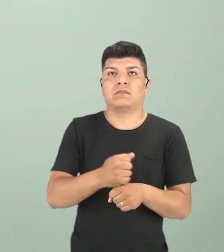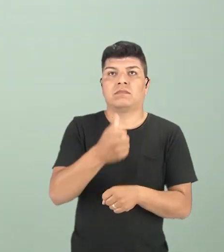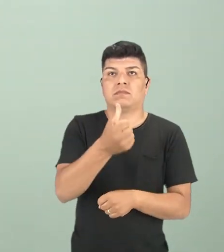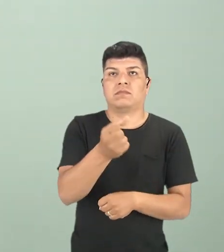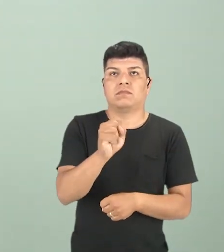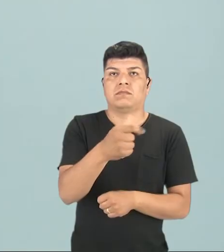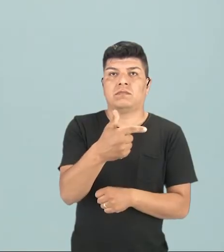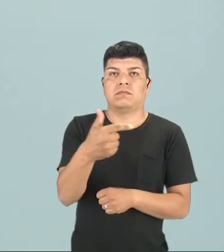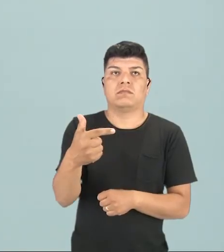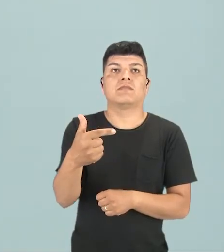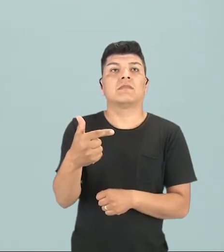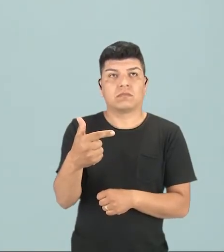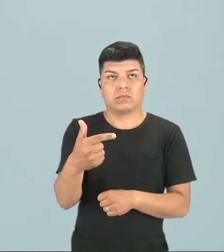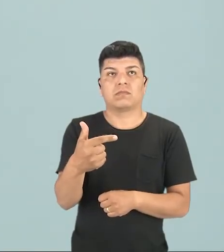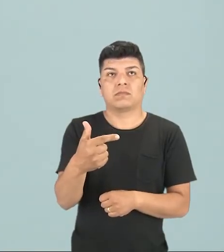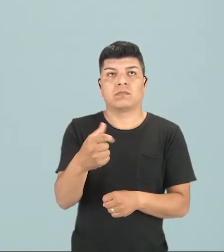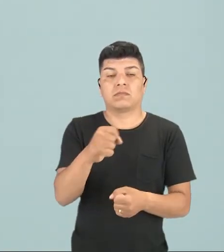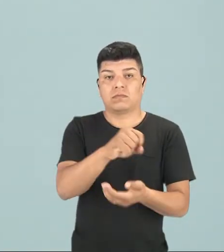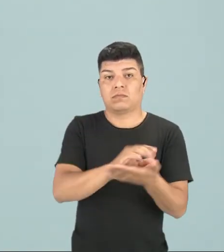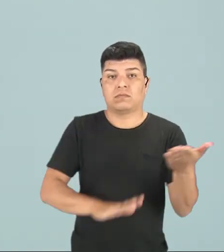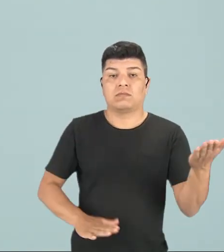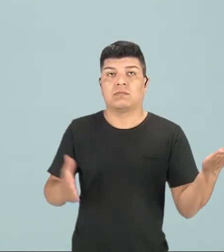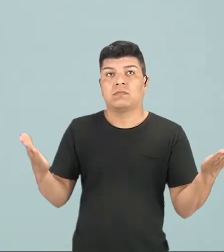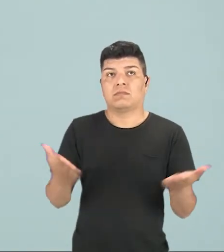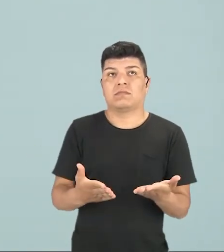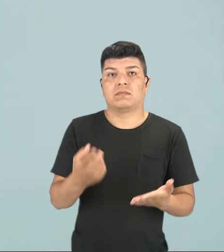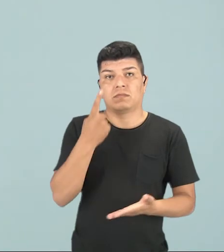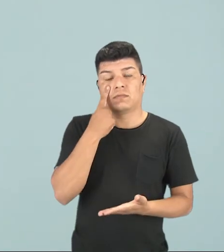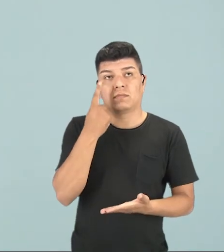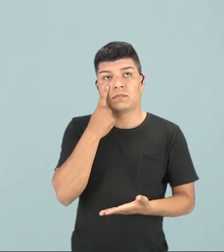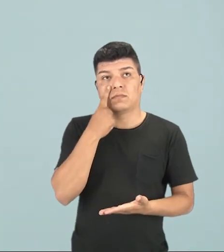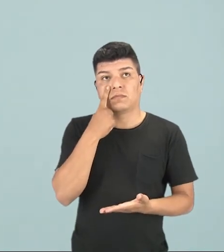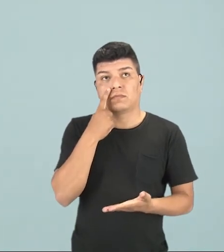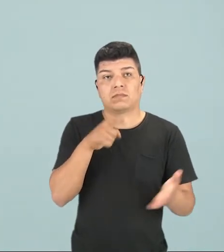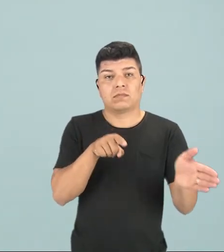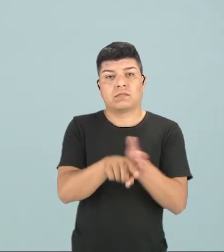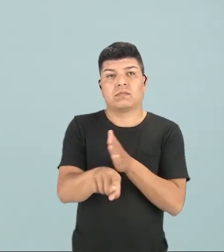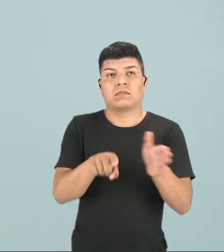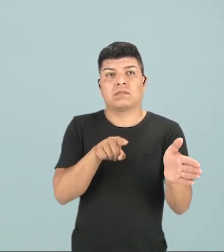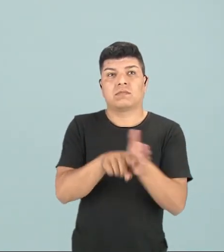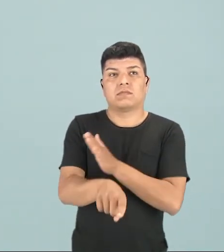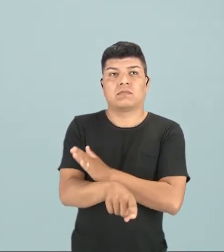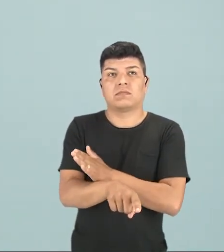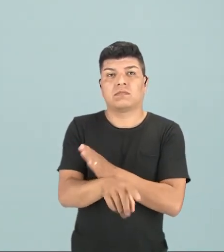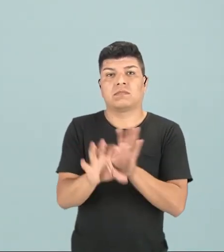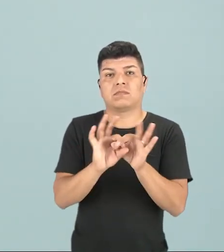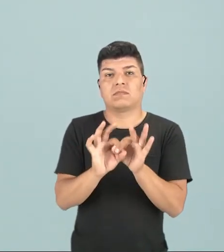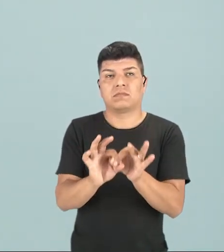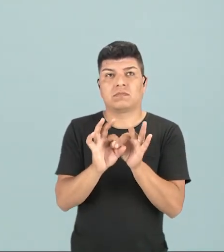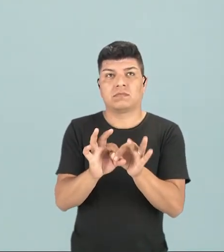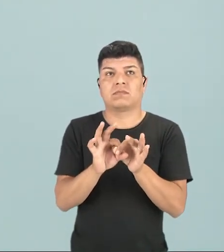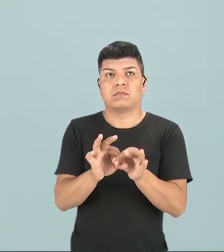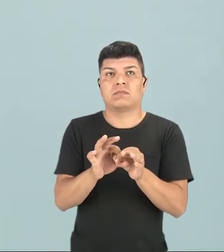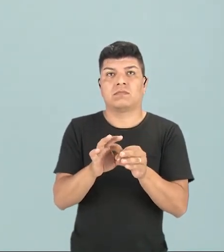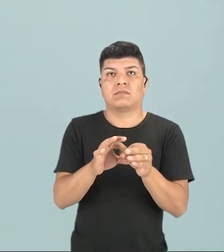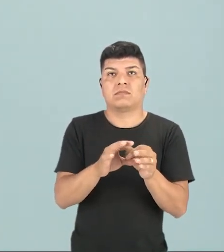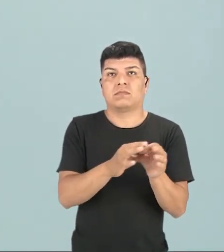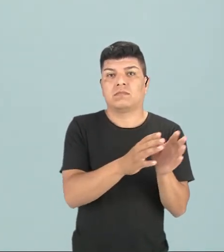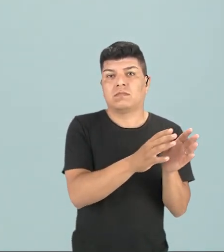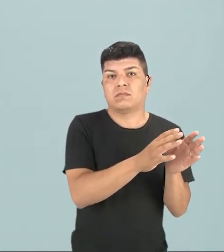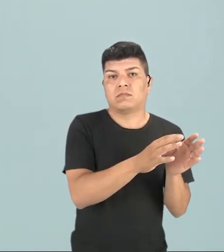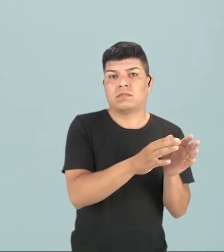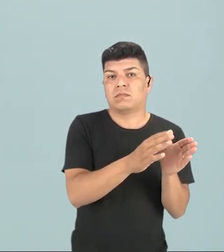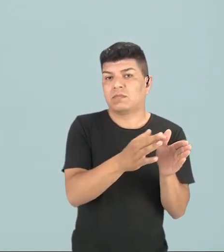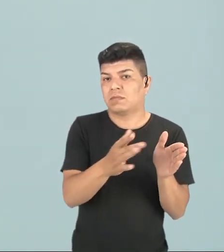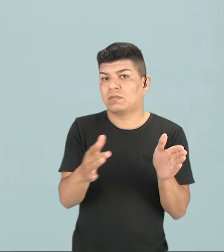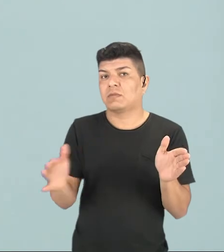1822. Vamos lá para o nosso material de exercitando, tá bom? Observe que muitas questões ligadas a esse período está